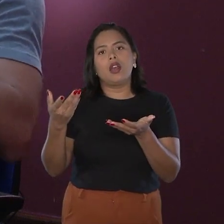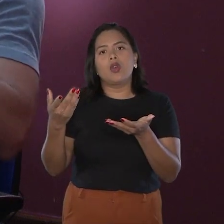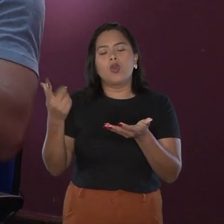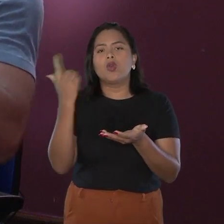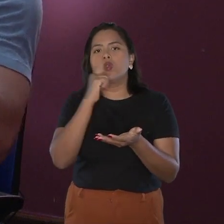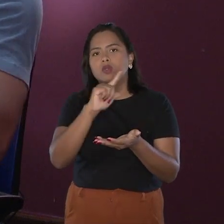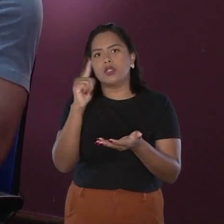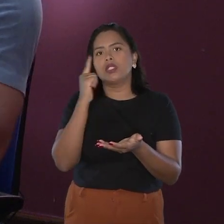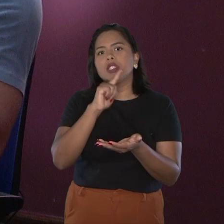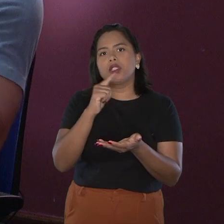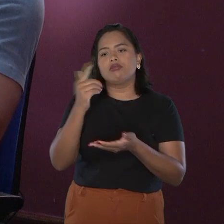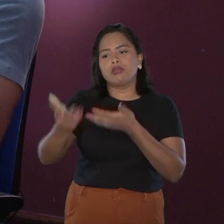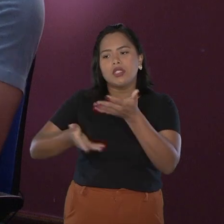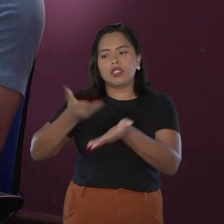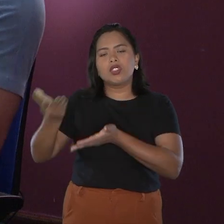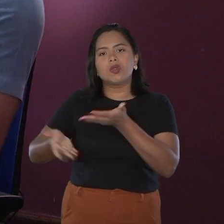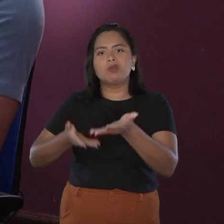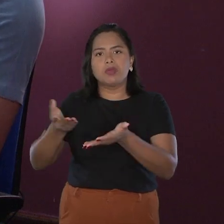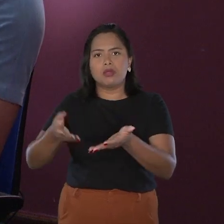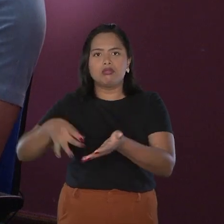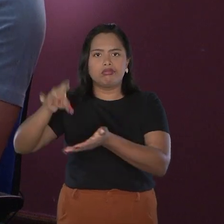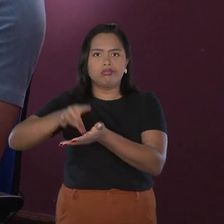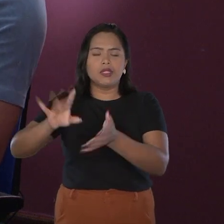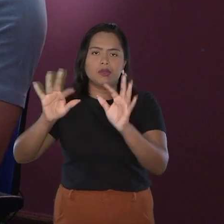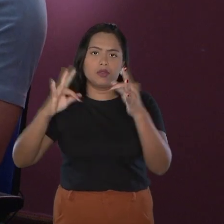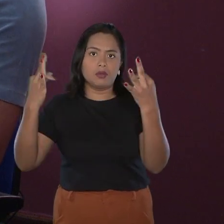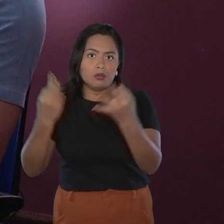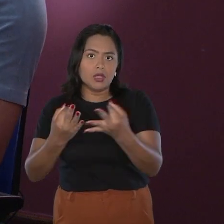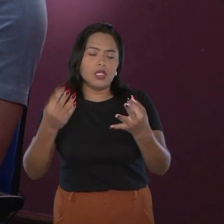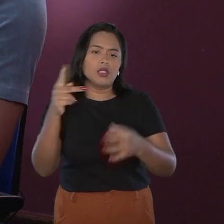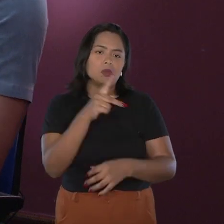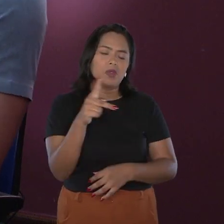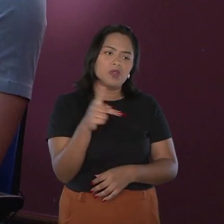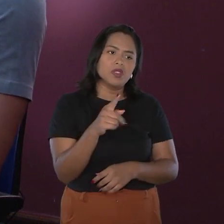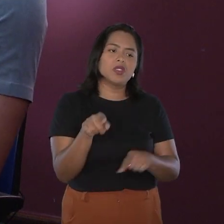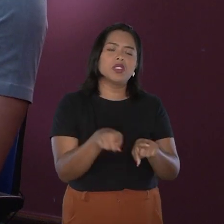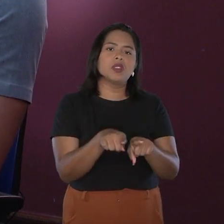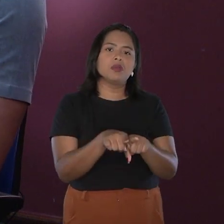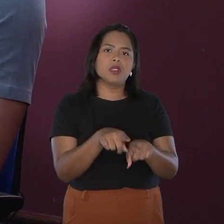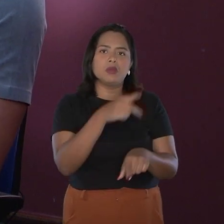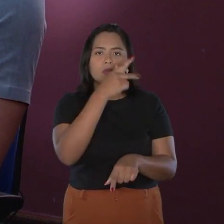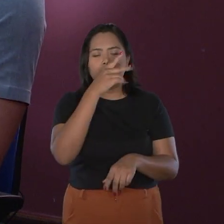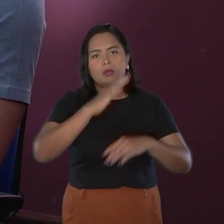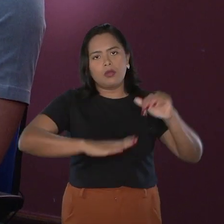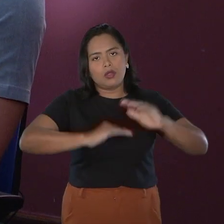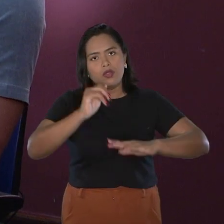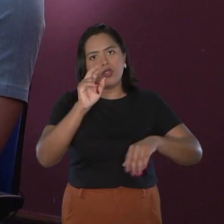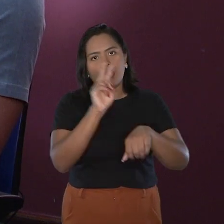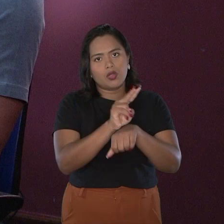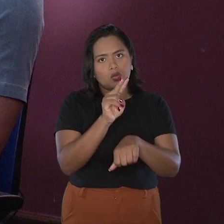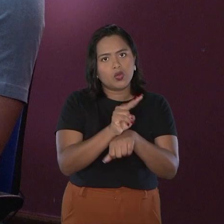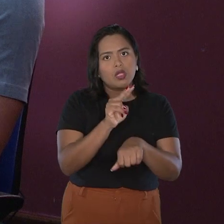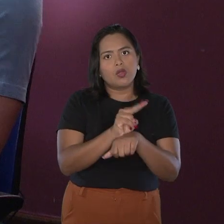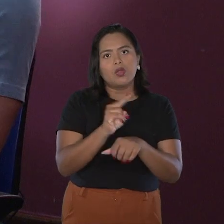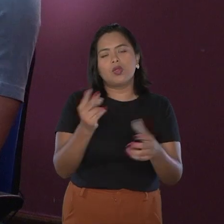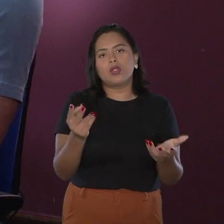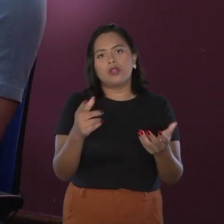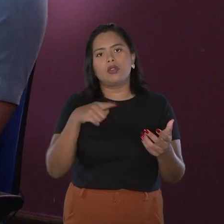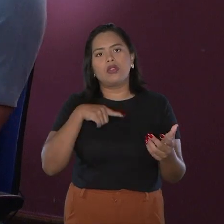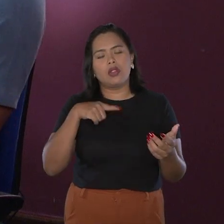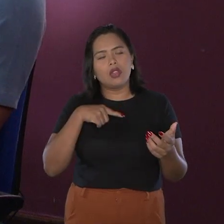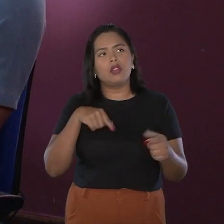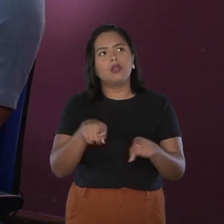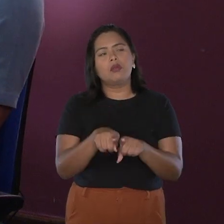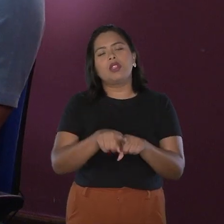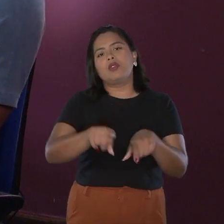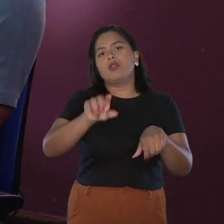atenda uma necessidade real dele das professoras Então vai ter um curso também para cuidadores professores auxiliar